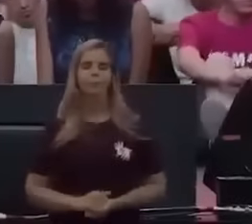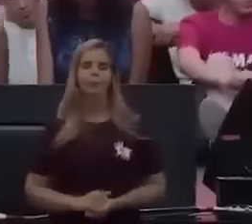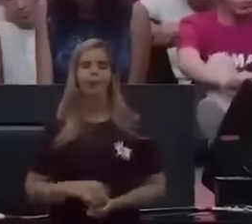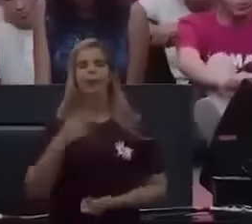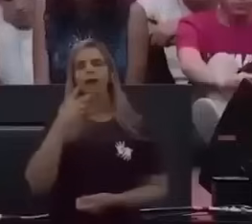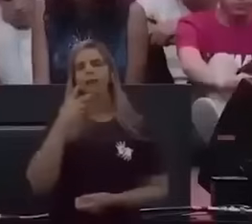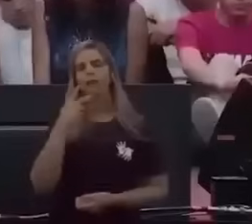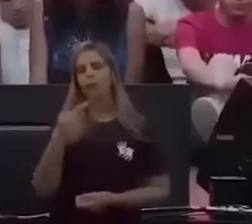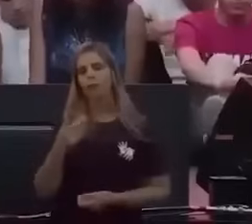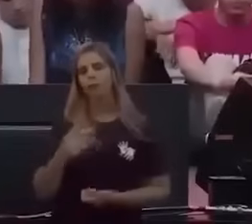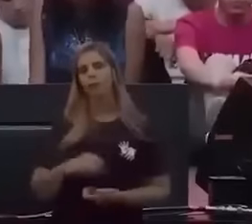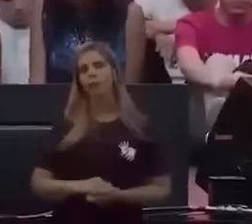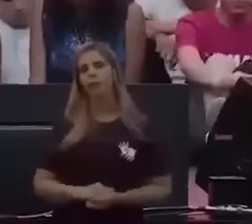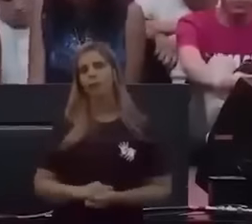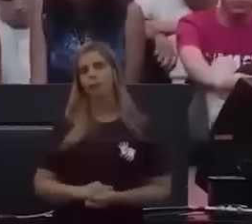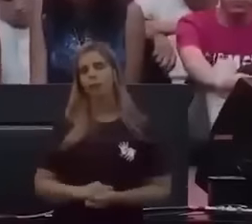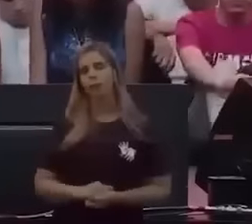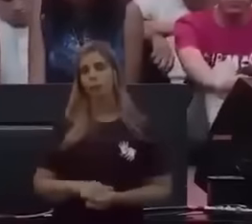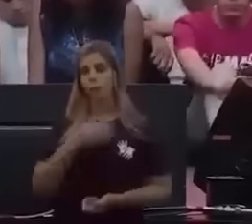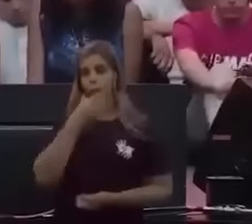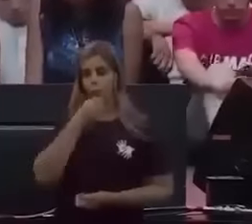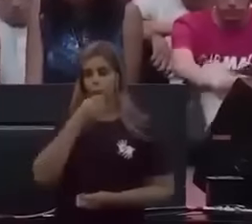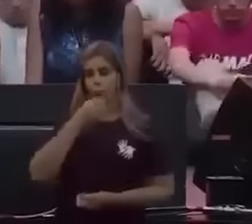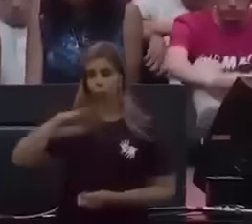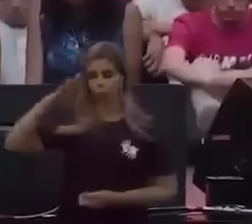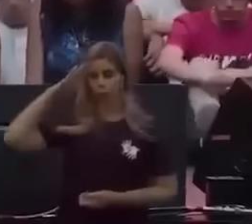ele disse para os seus carrascos: